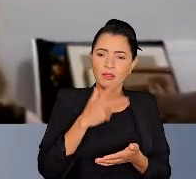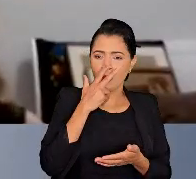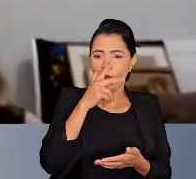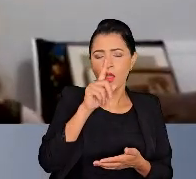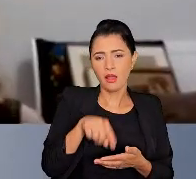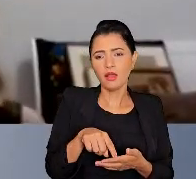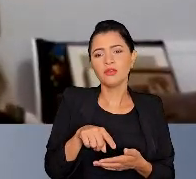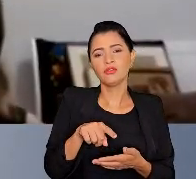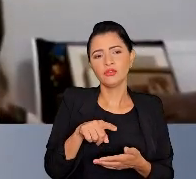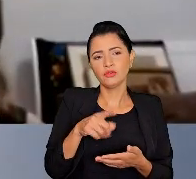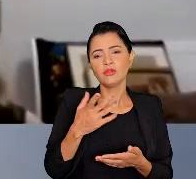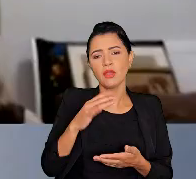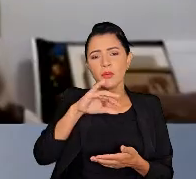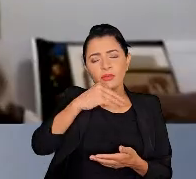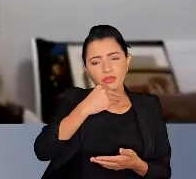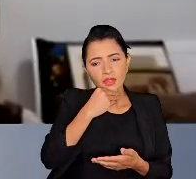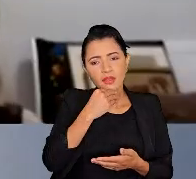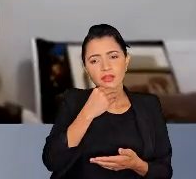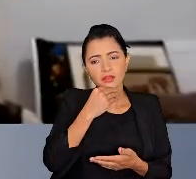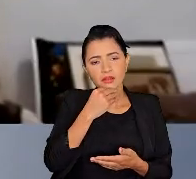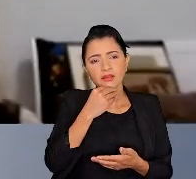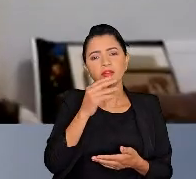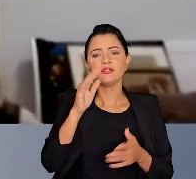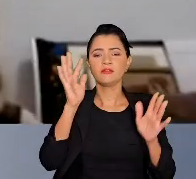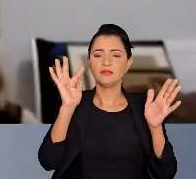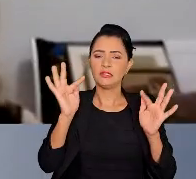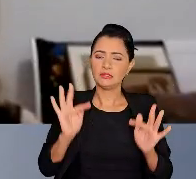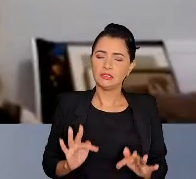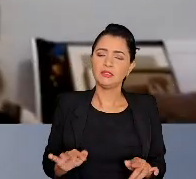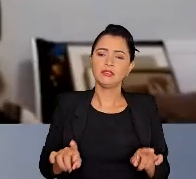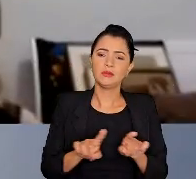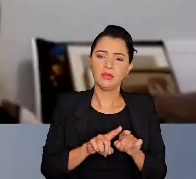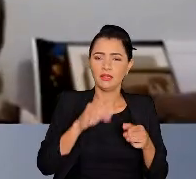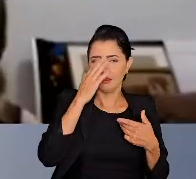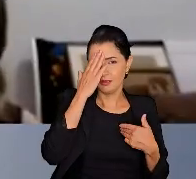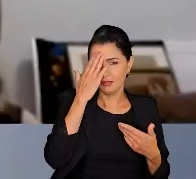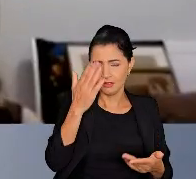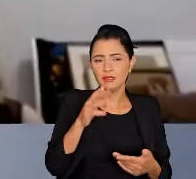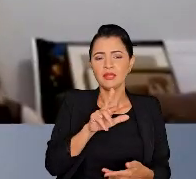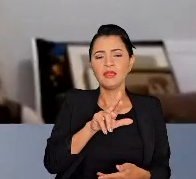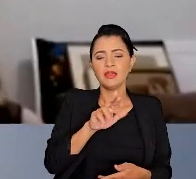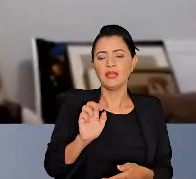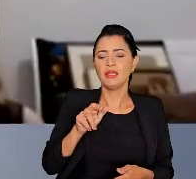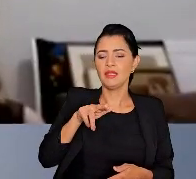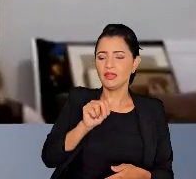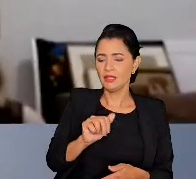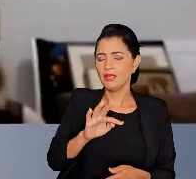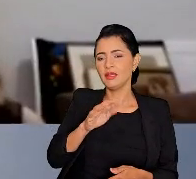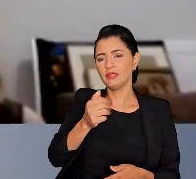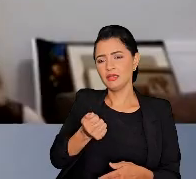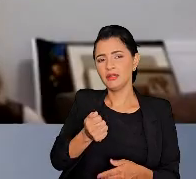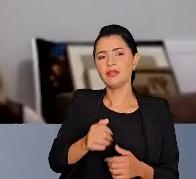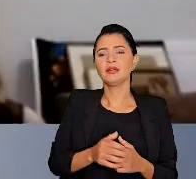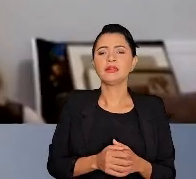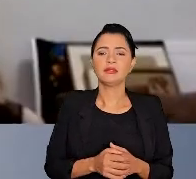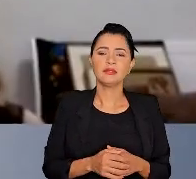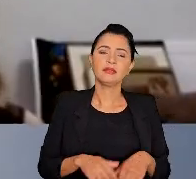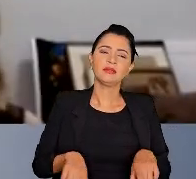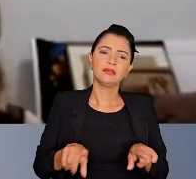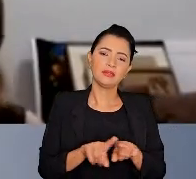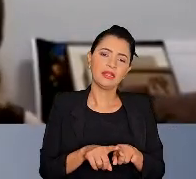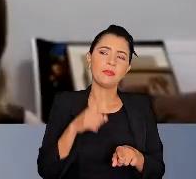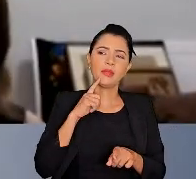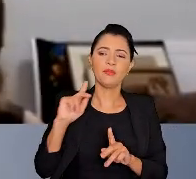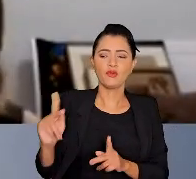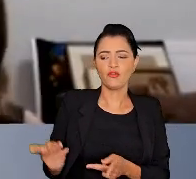essa é uma oportunidade, uma imensa felicidade. Também gostaria de agradecer muito a Renata, que também formulou esse